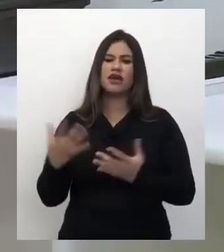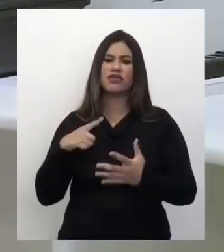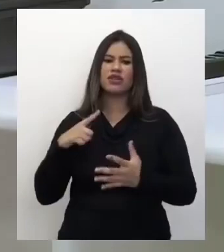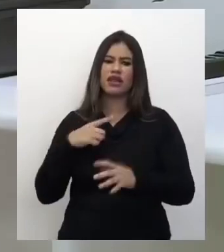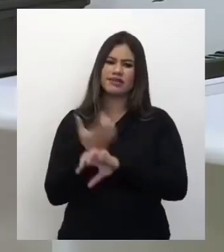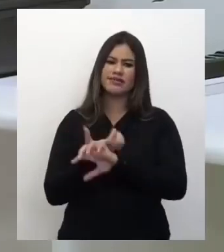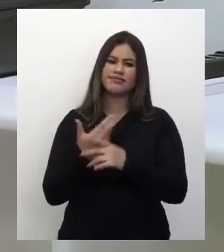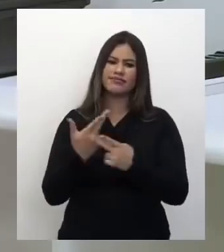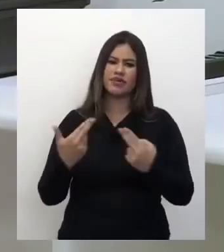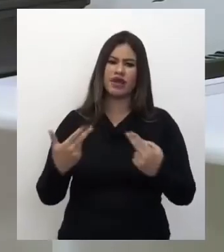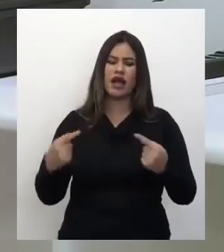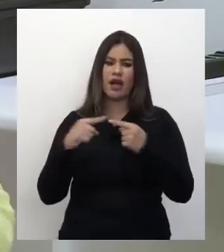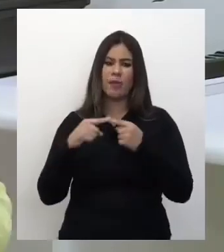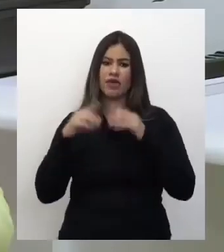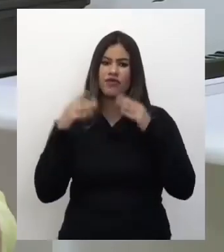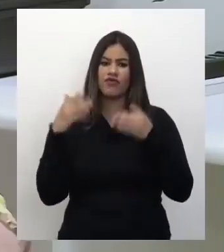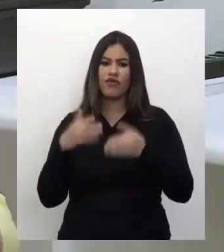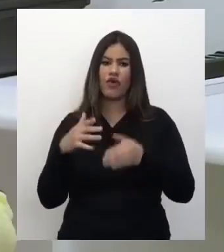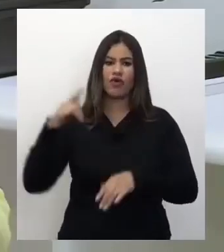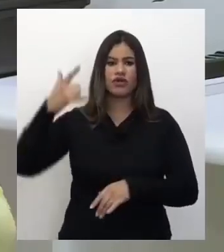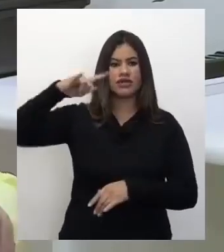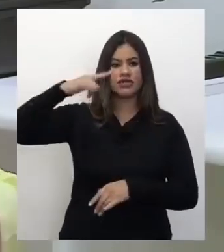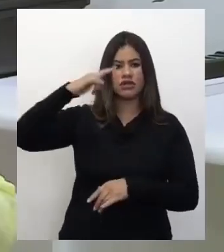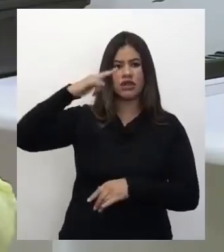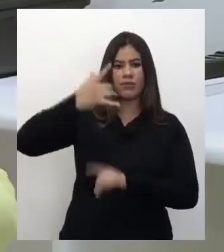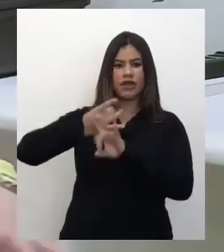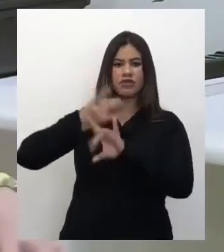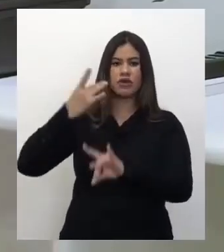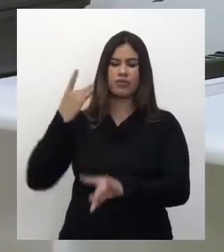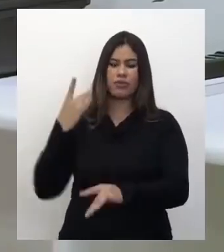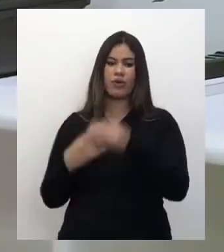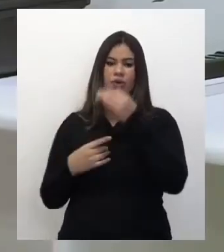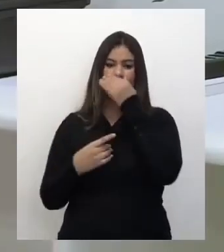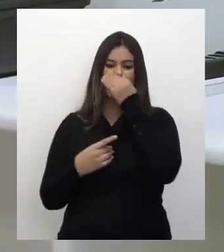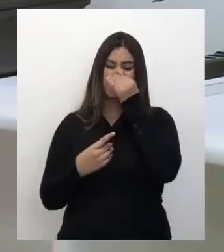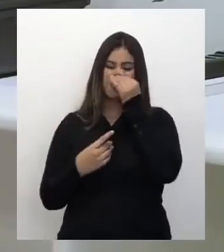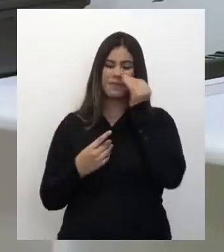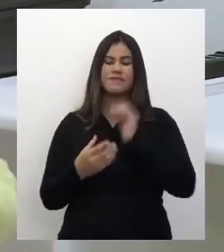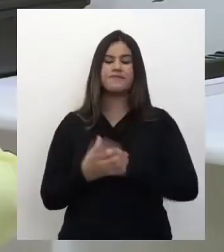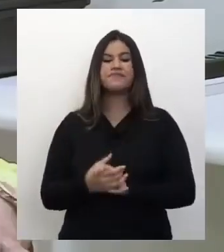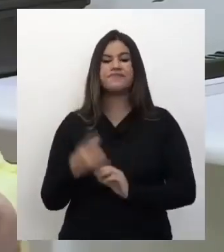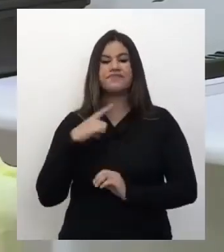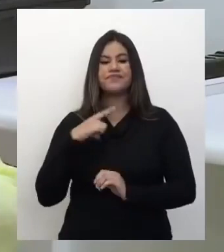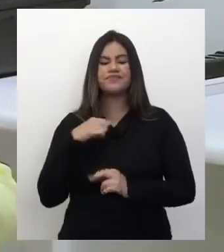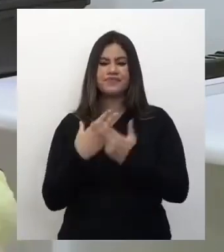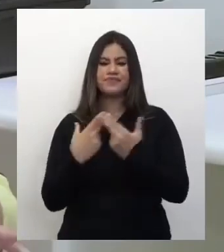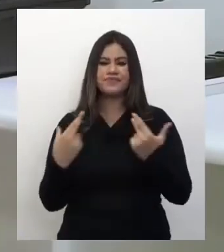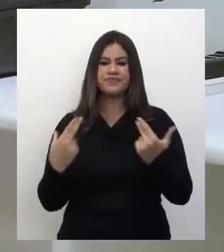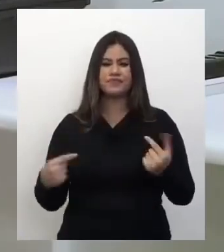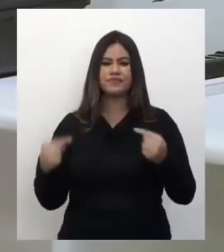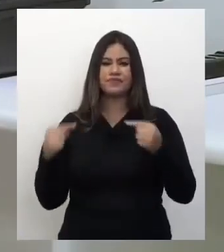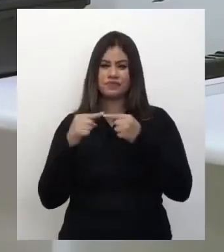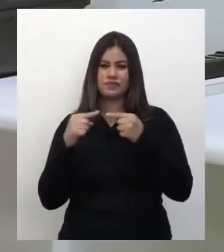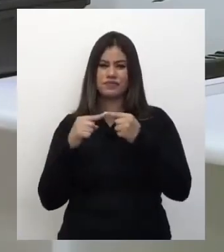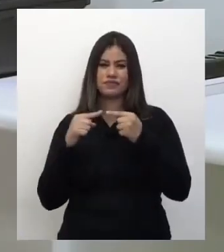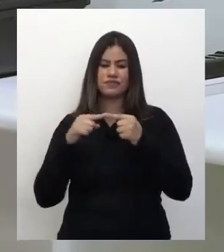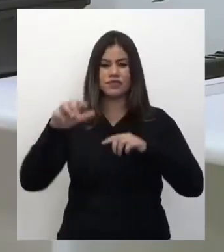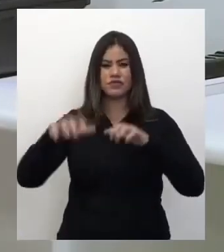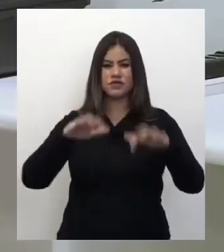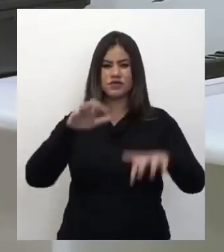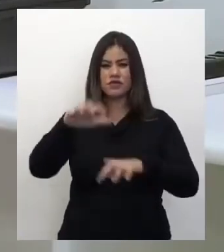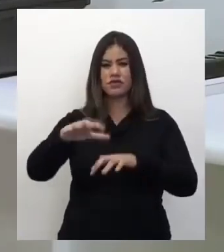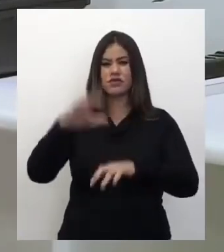a cara do sensoriamento remoto, que tem aplicações, tem muitas vertentes aí em todas as áreas aí